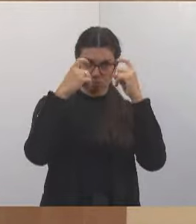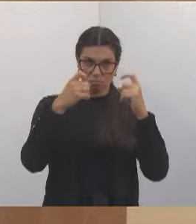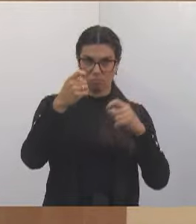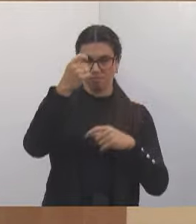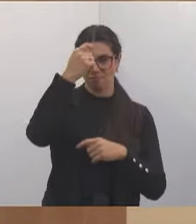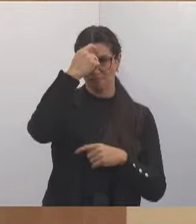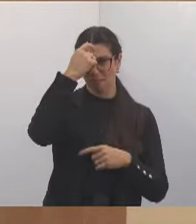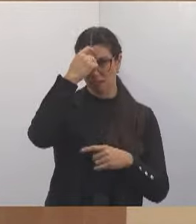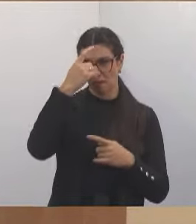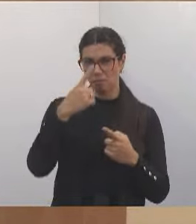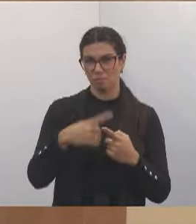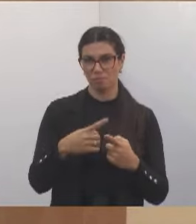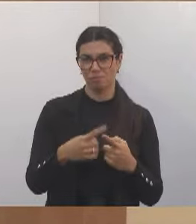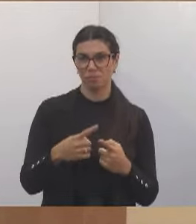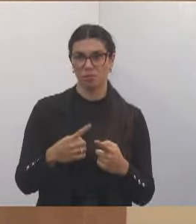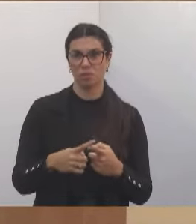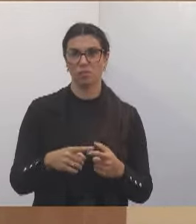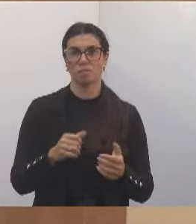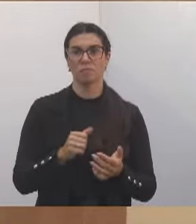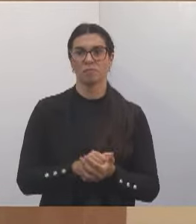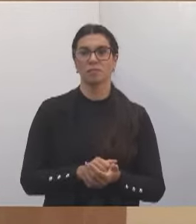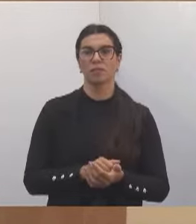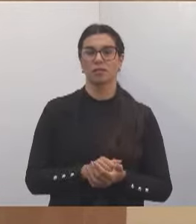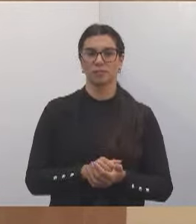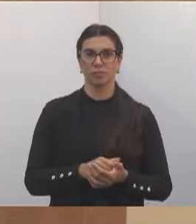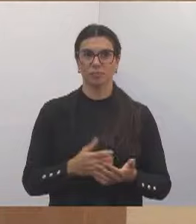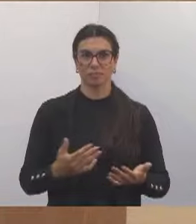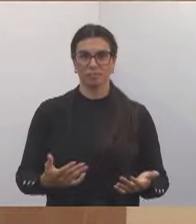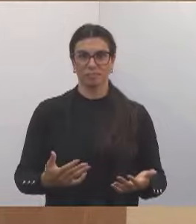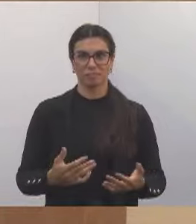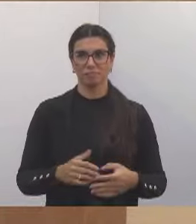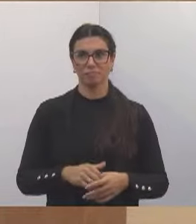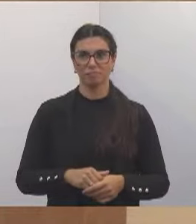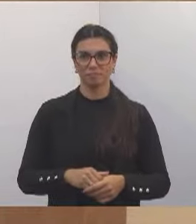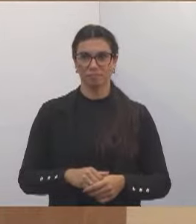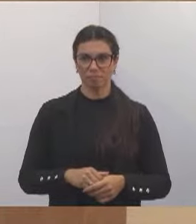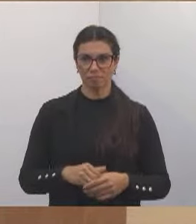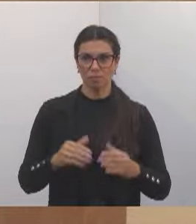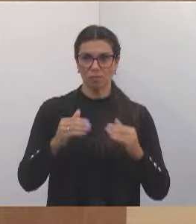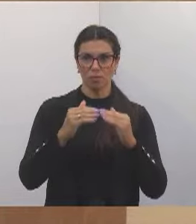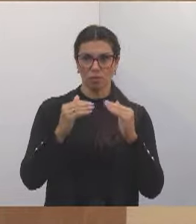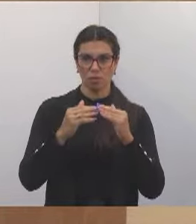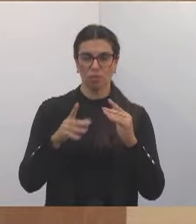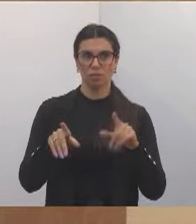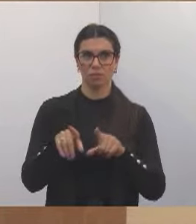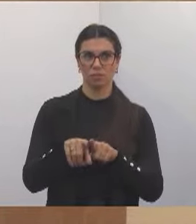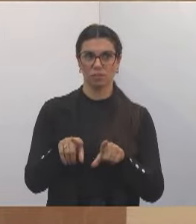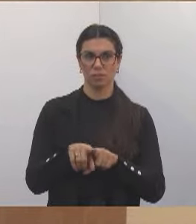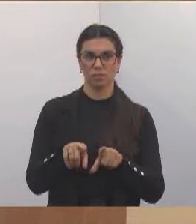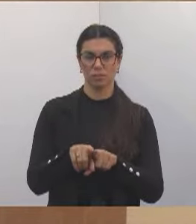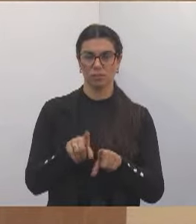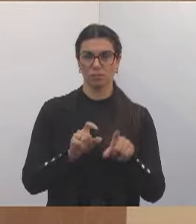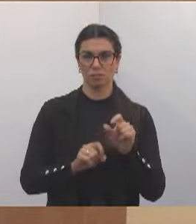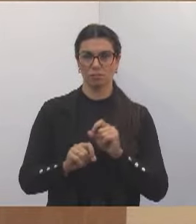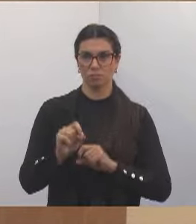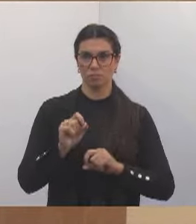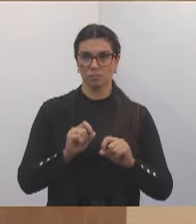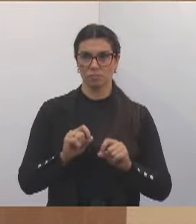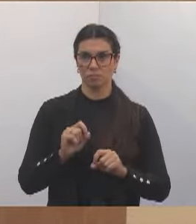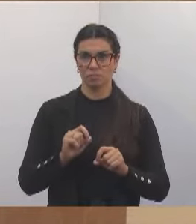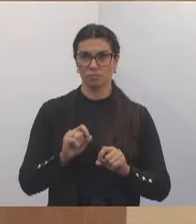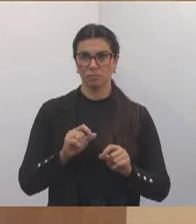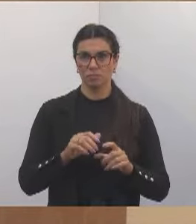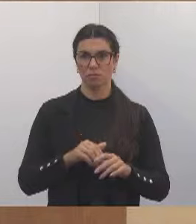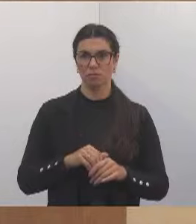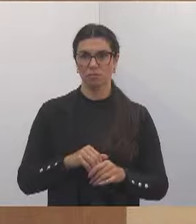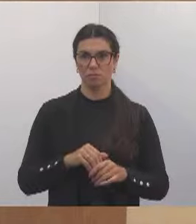um, a cada momento, acaba cedendo por algum motivo. E, sim, também concordo, Hernani, nesse